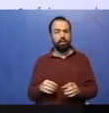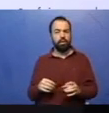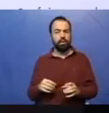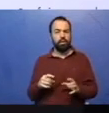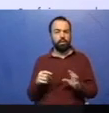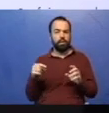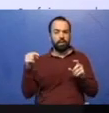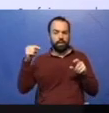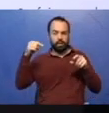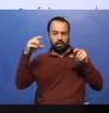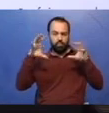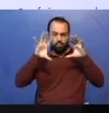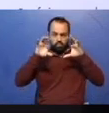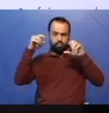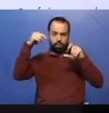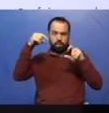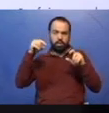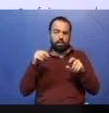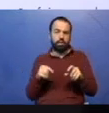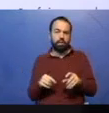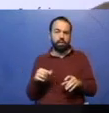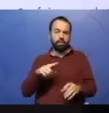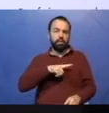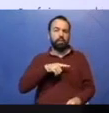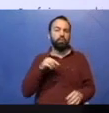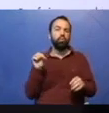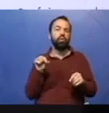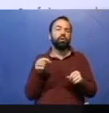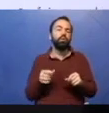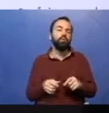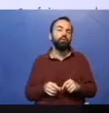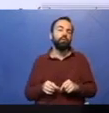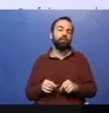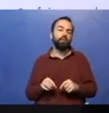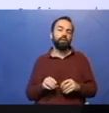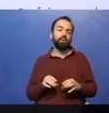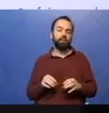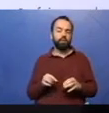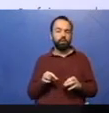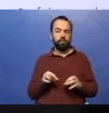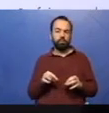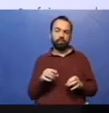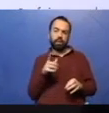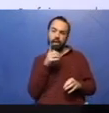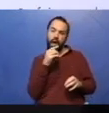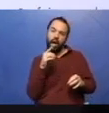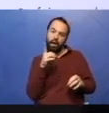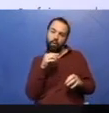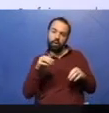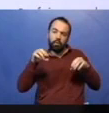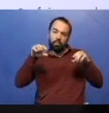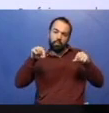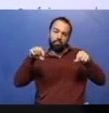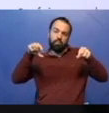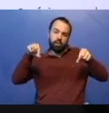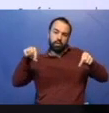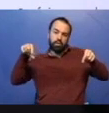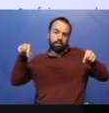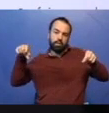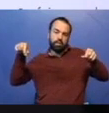falamos? Isto, são formadas por pequeninas gotas de água e cristais